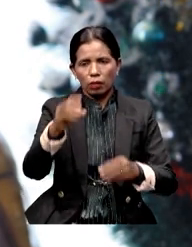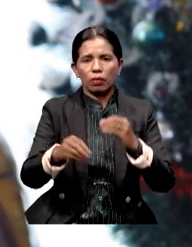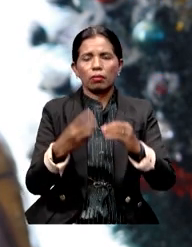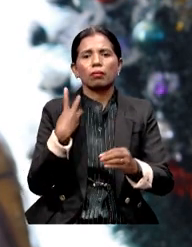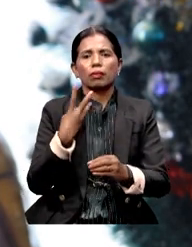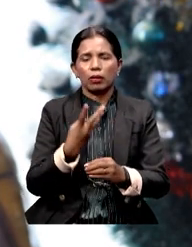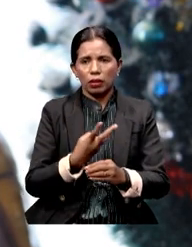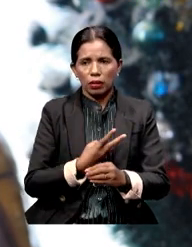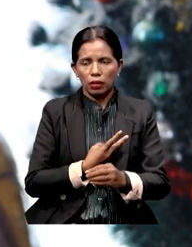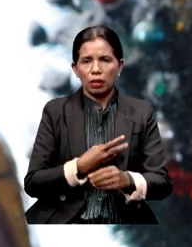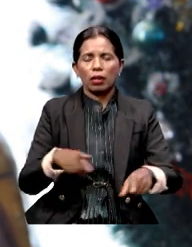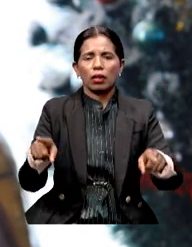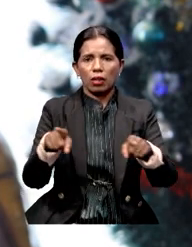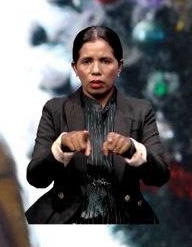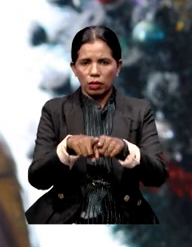mas